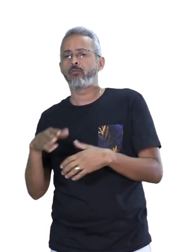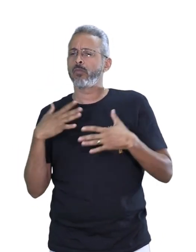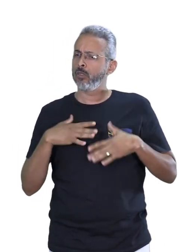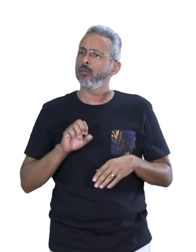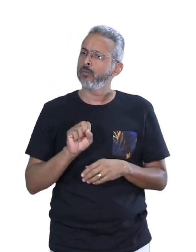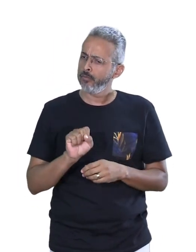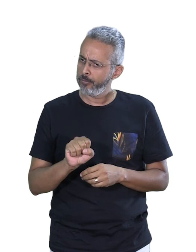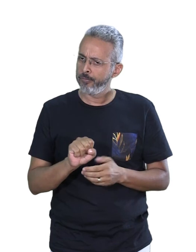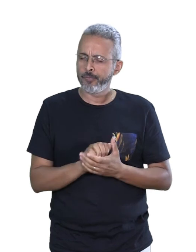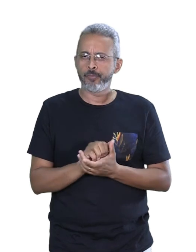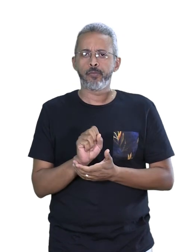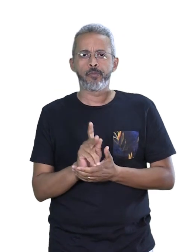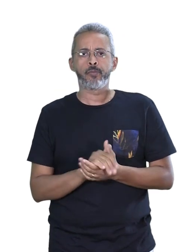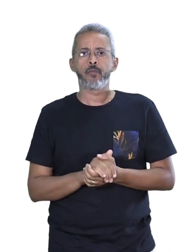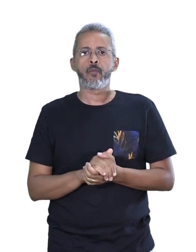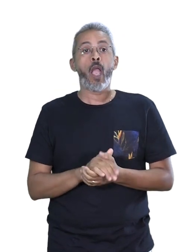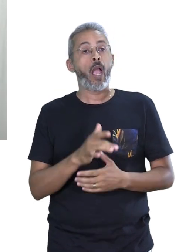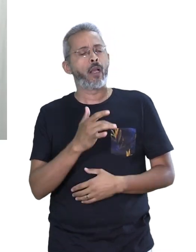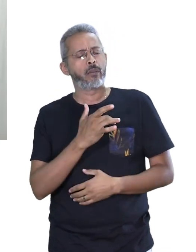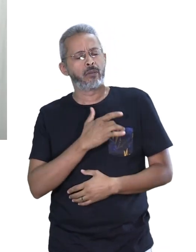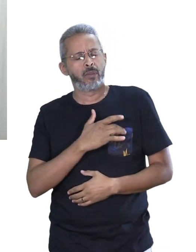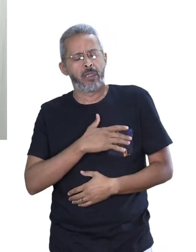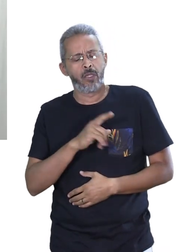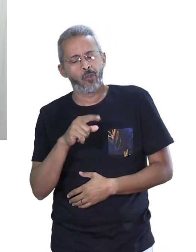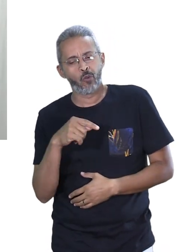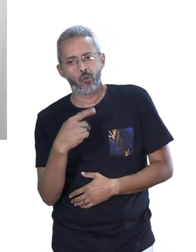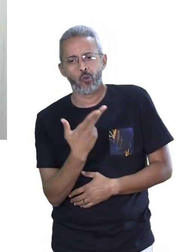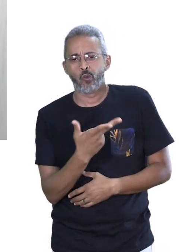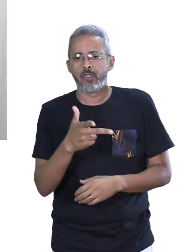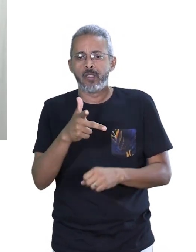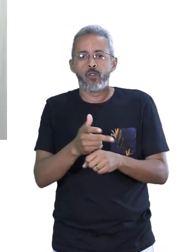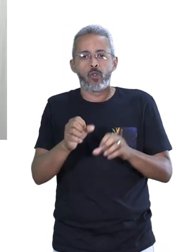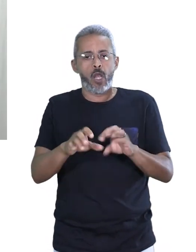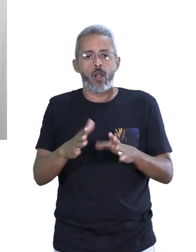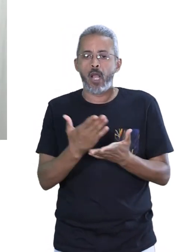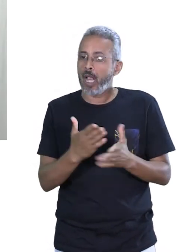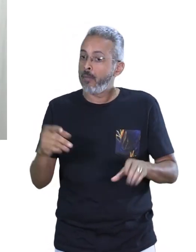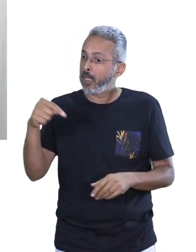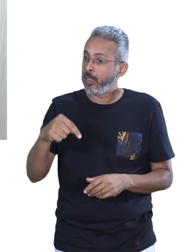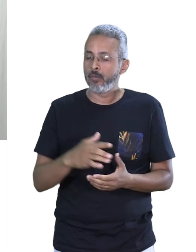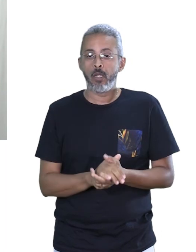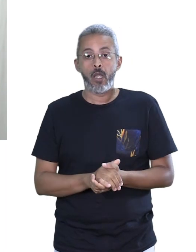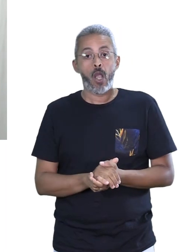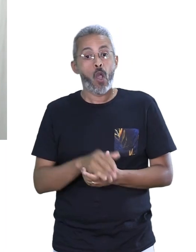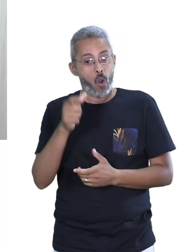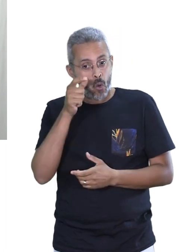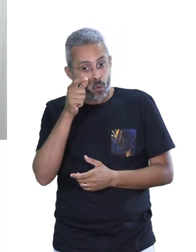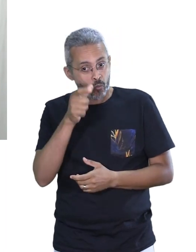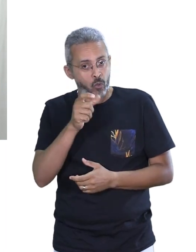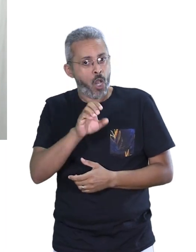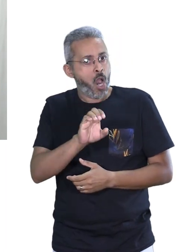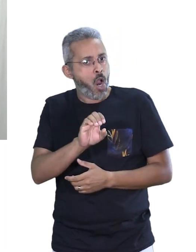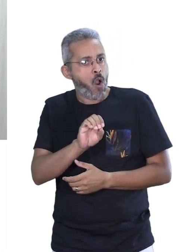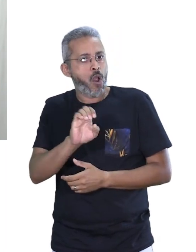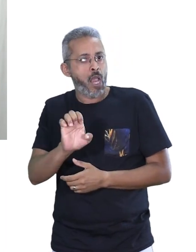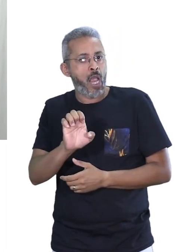verbal. Tranquilinho, não? Que pena! Nossa videoaula termina por aqui. Não deixem de